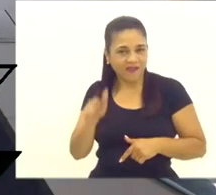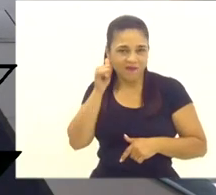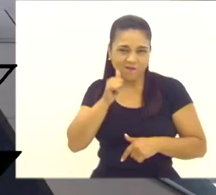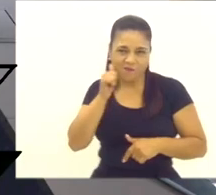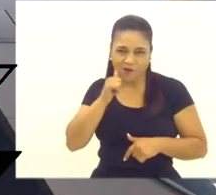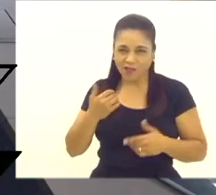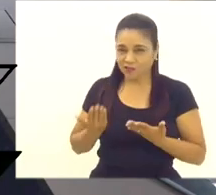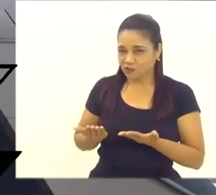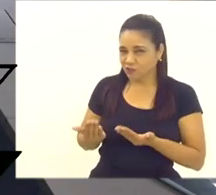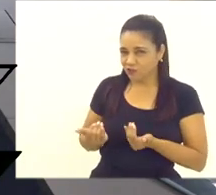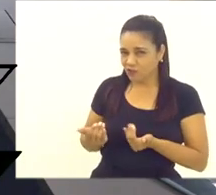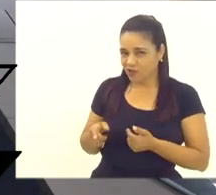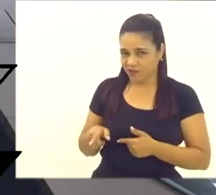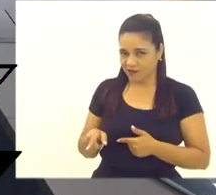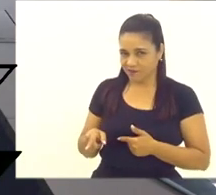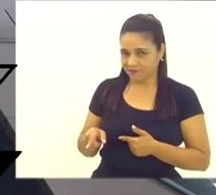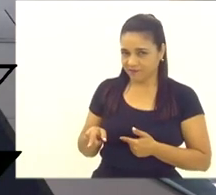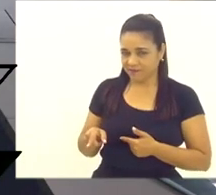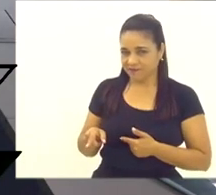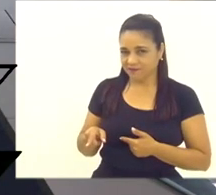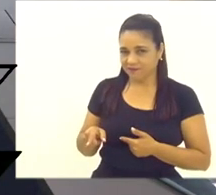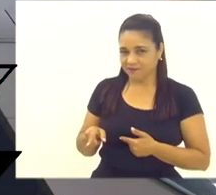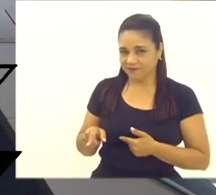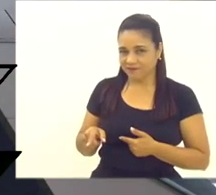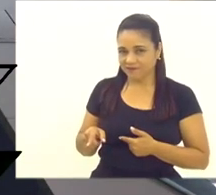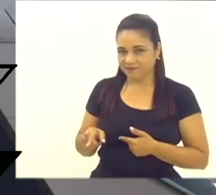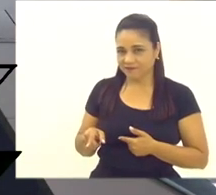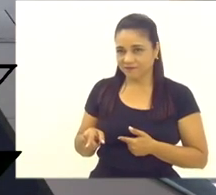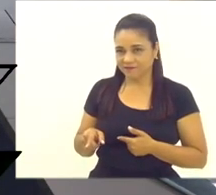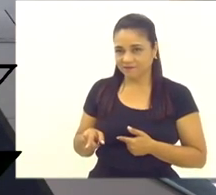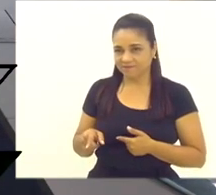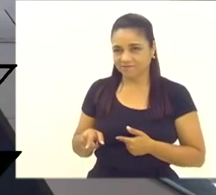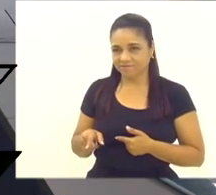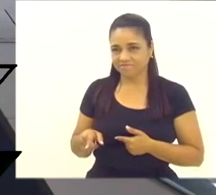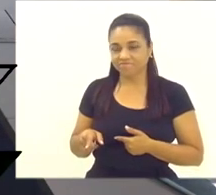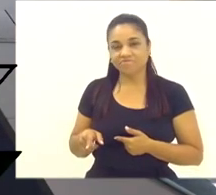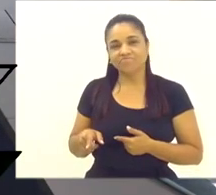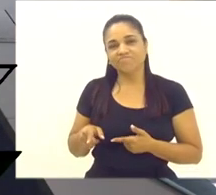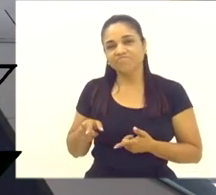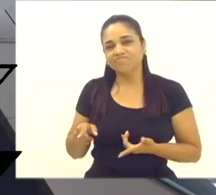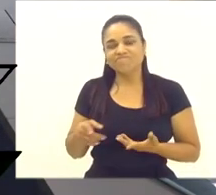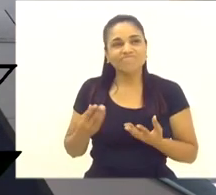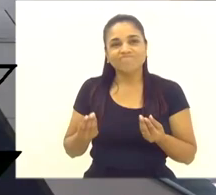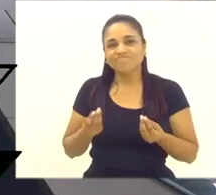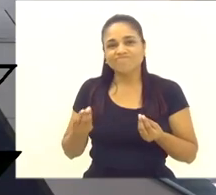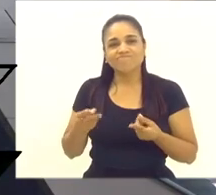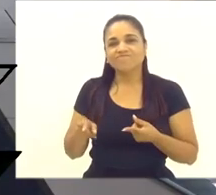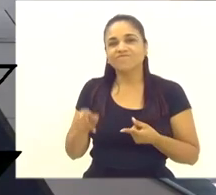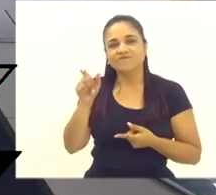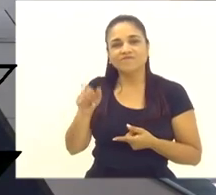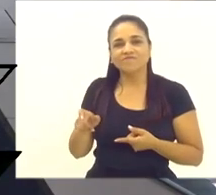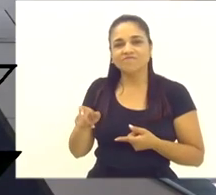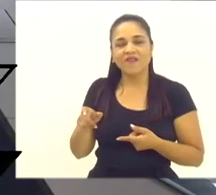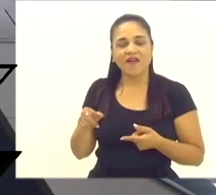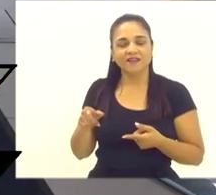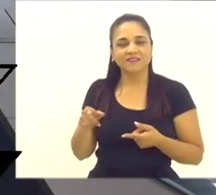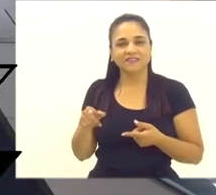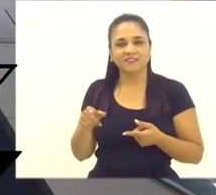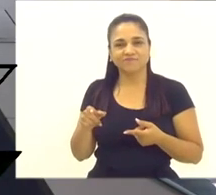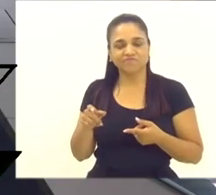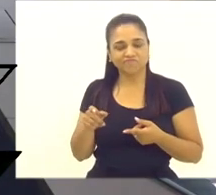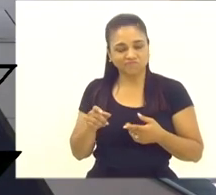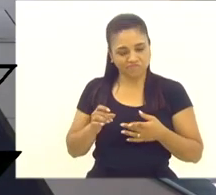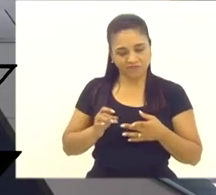que ela estaria mais enfim mas estaria mais disponível Porque